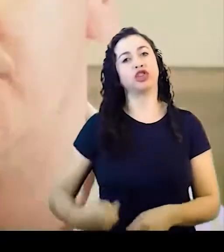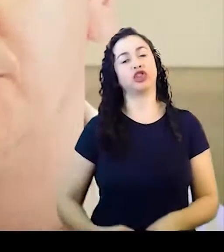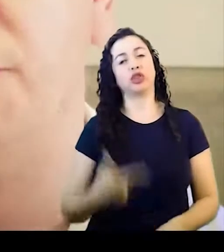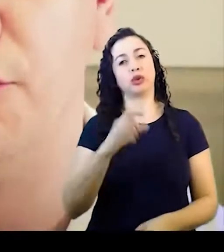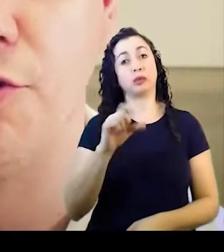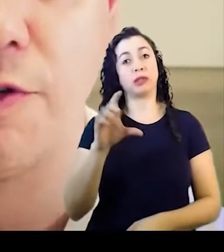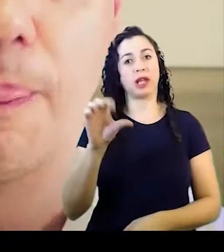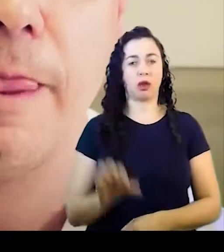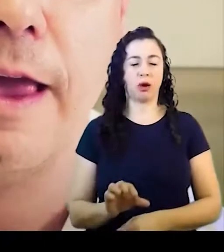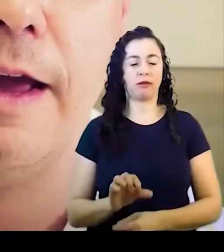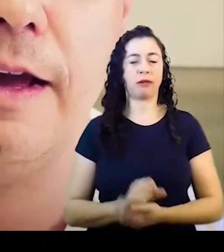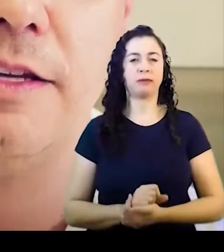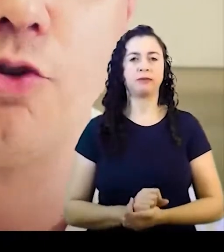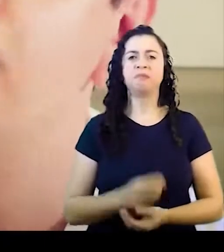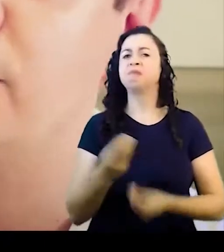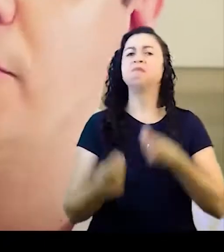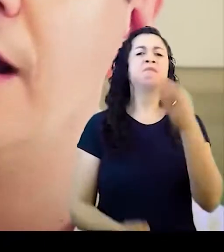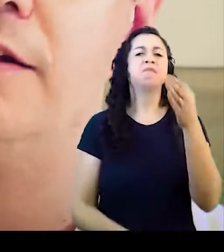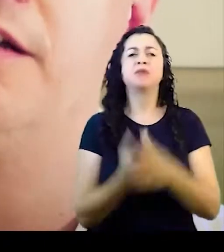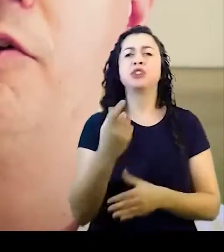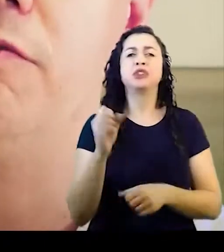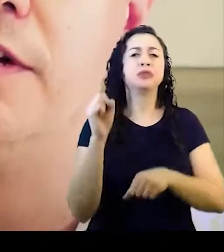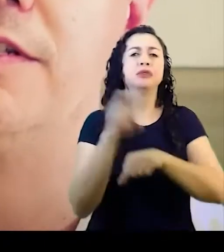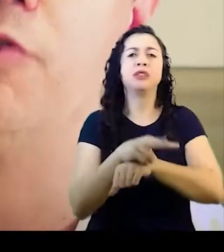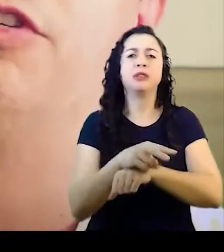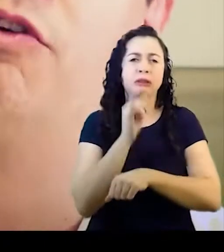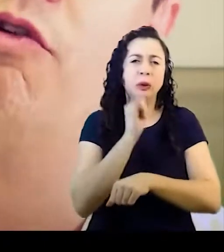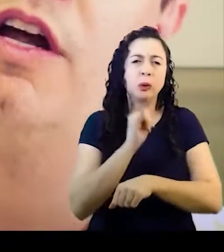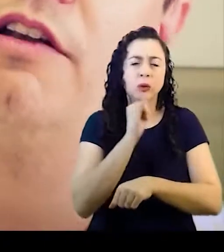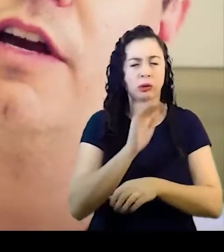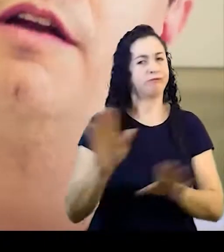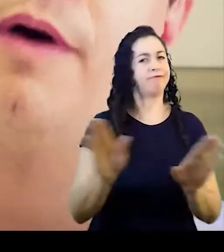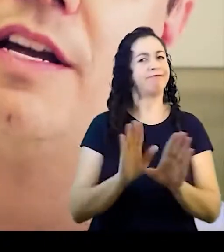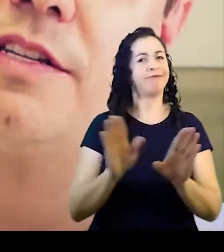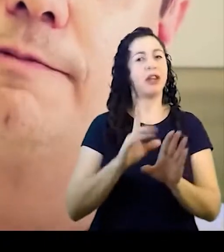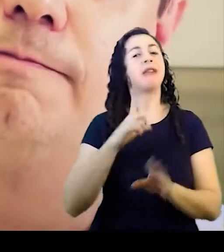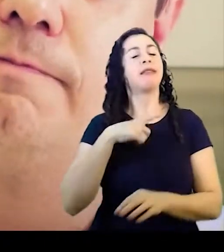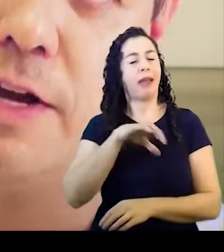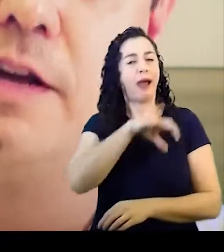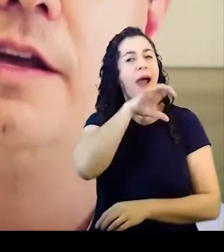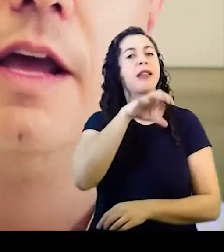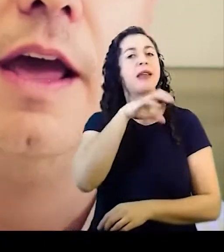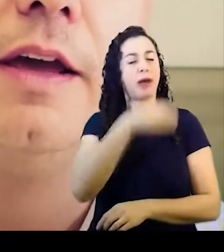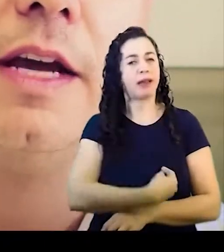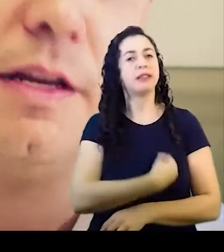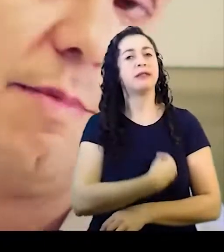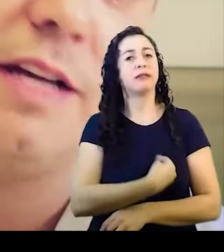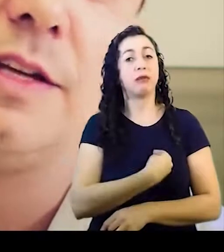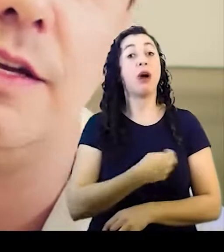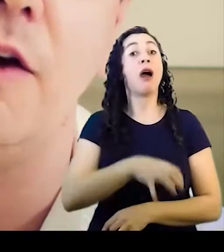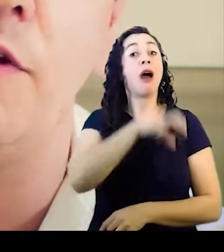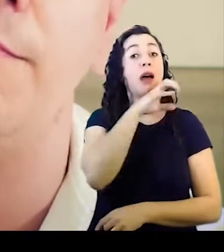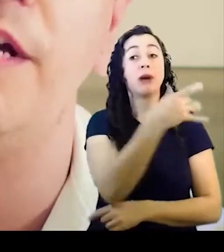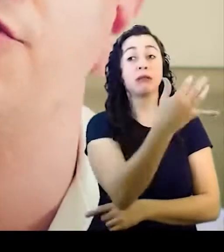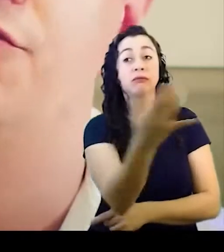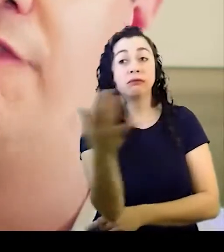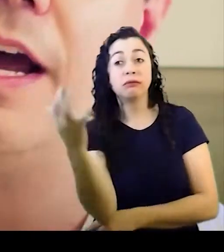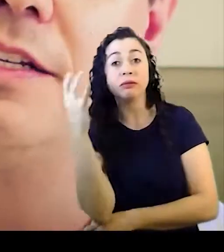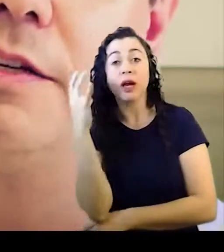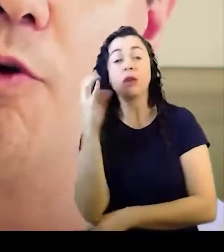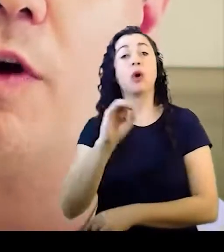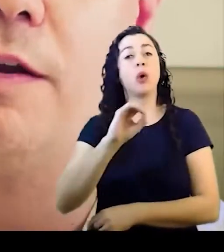que estão esses vírus? Eles surgem do nada? Não, eles estão circulando em animais, E animais que estão em